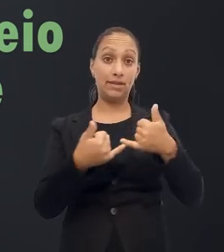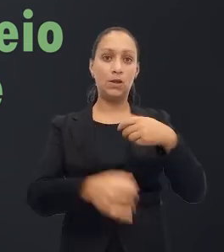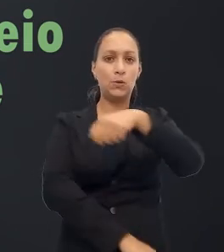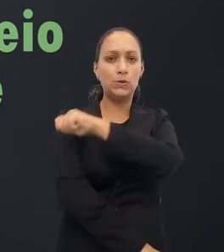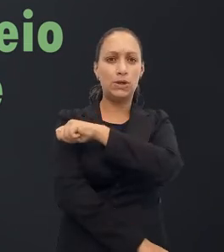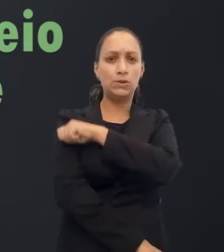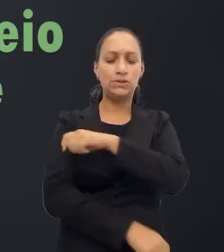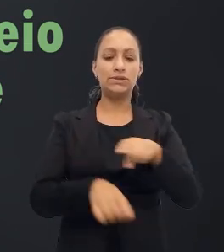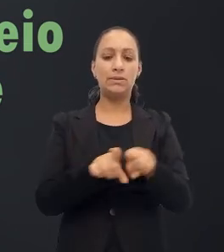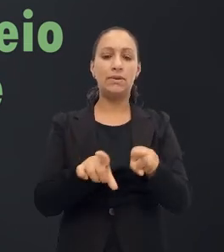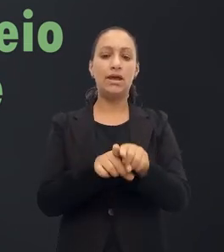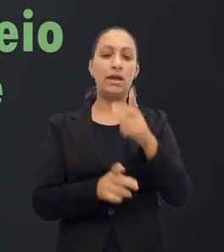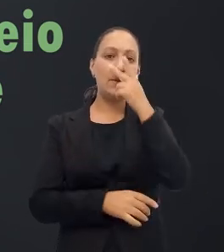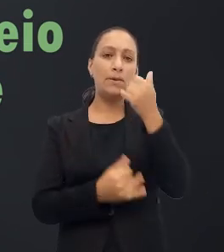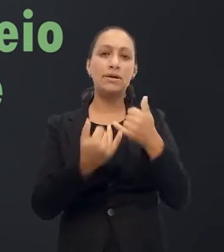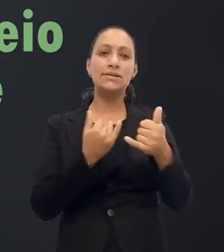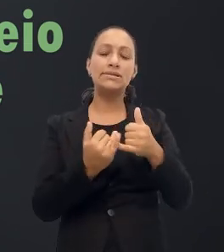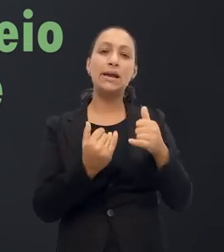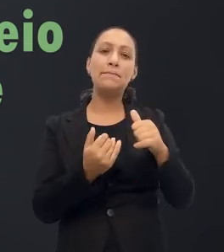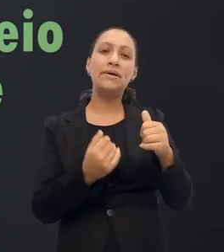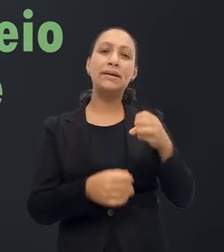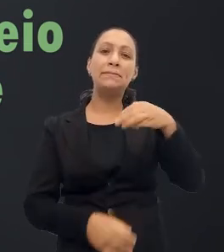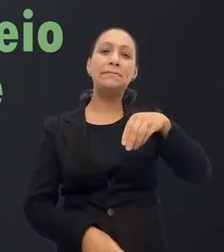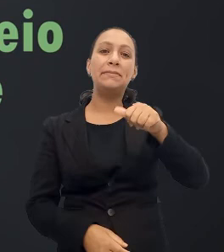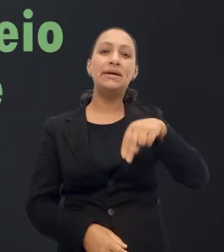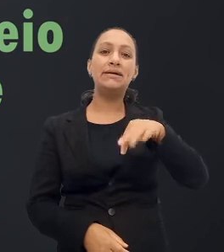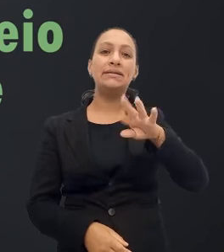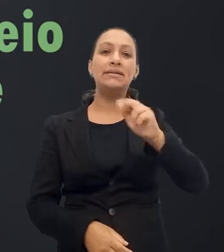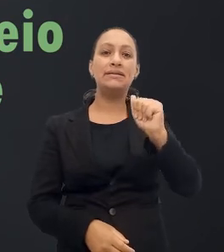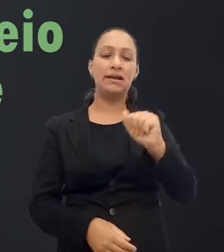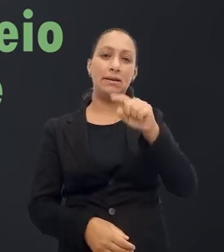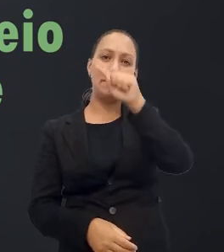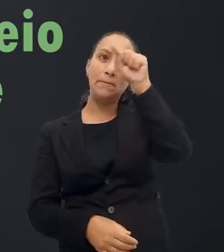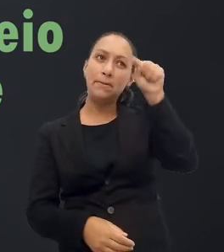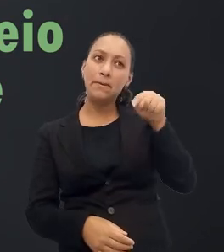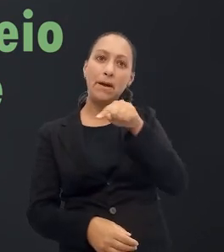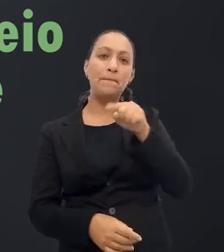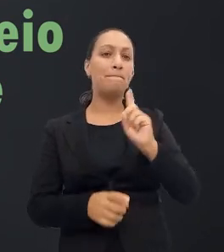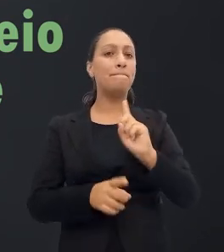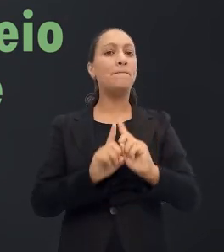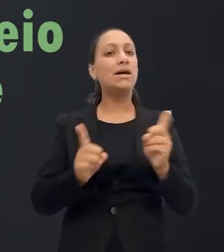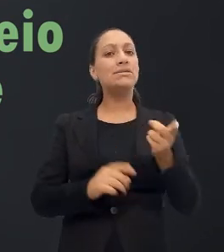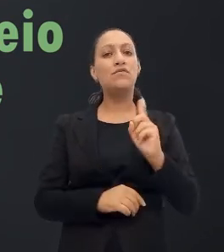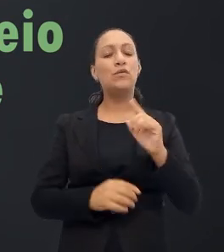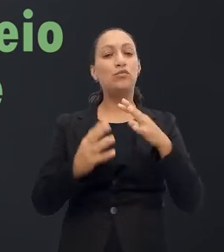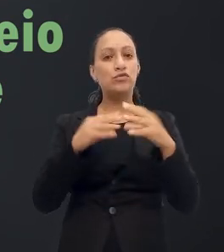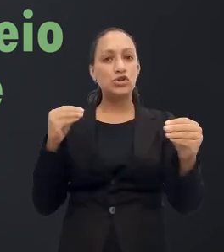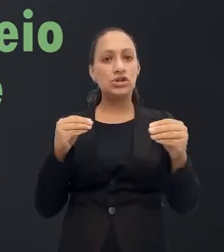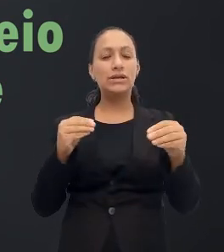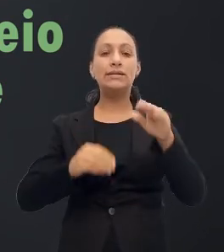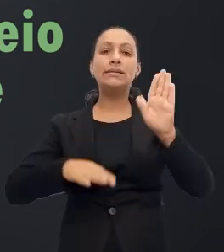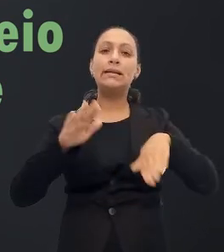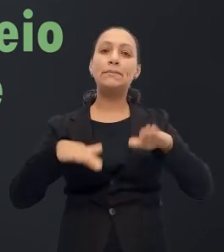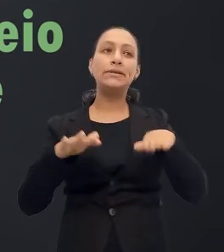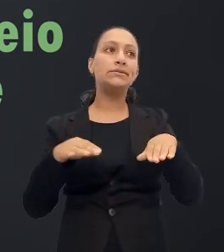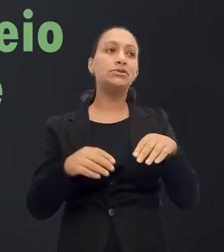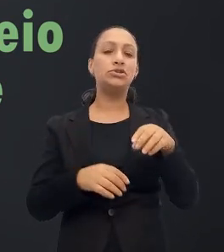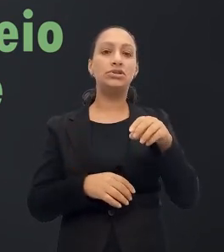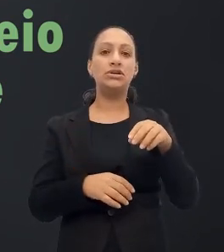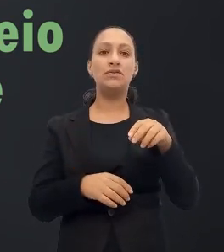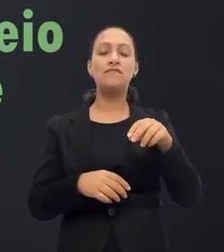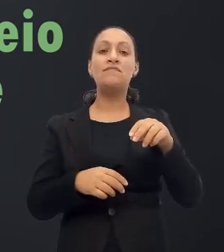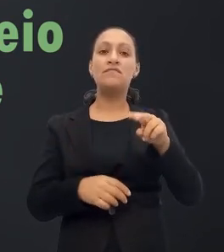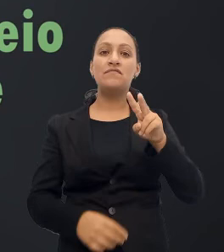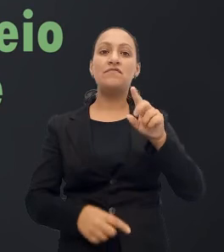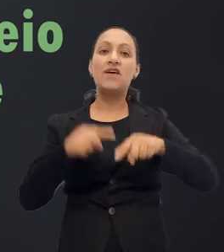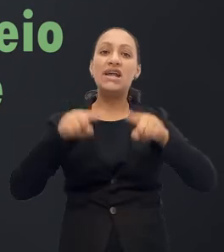também parece um mantra, né? Que a gente repete sempre as mesmas ações, mas não vamos fugir disso. Independente das novas variantes que estão surgindo, é sempre a